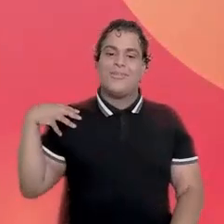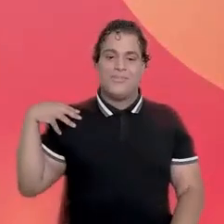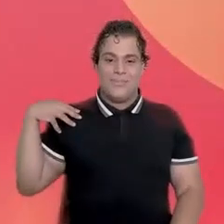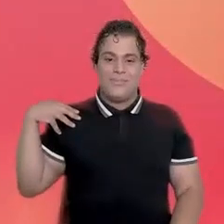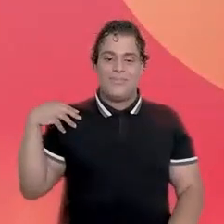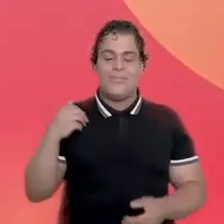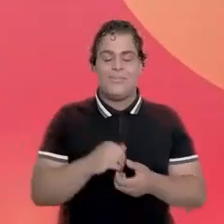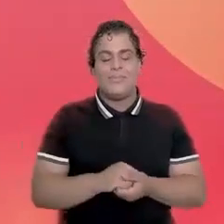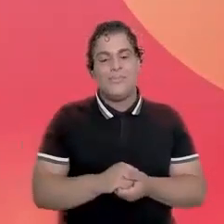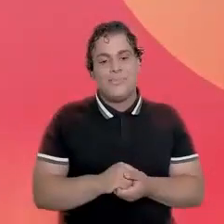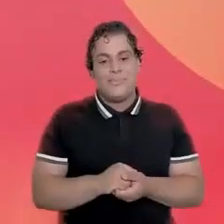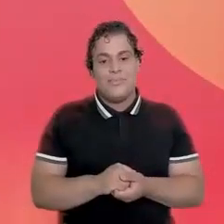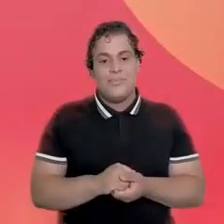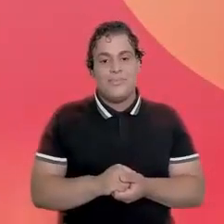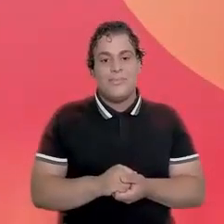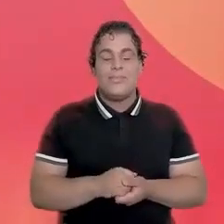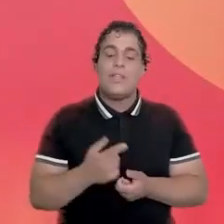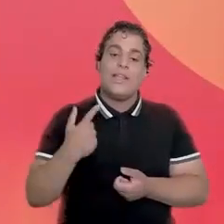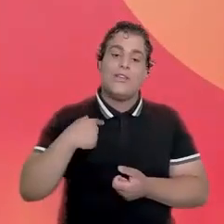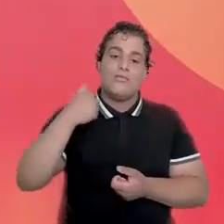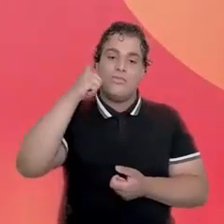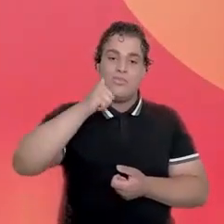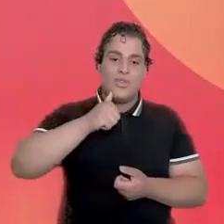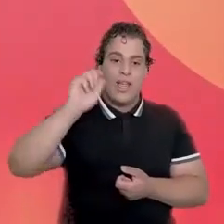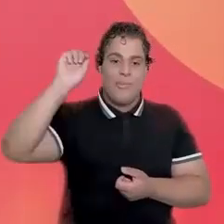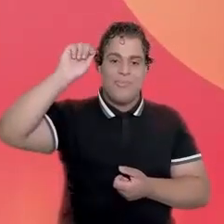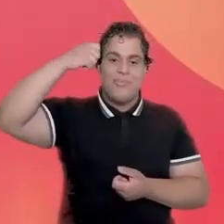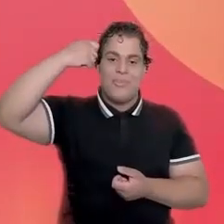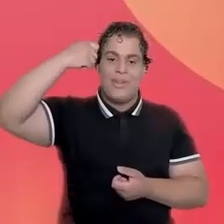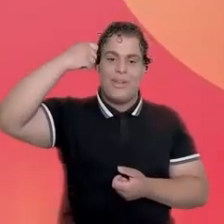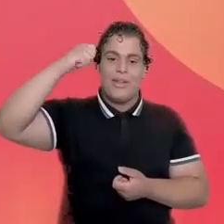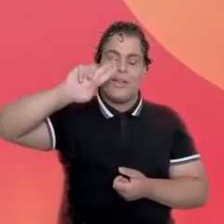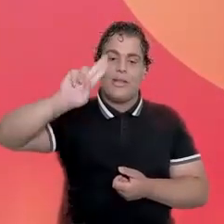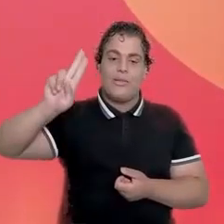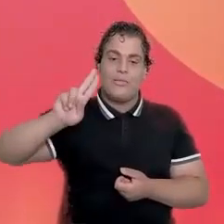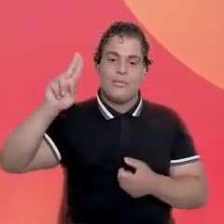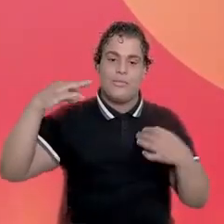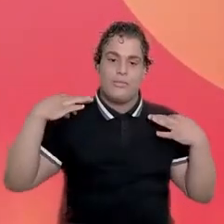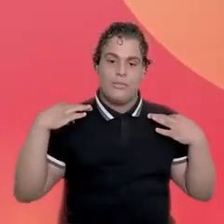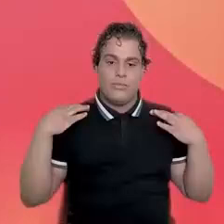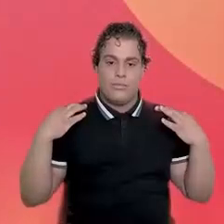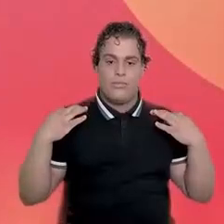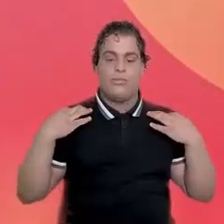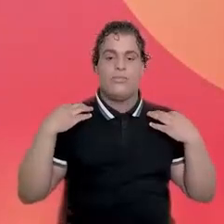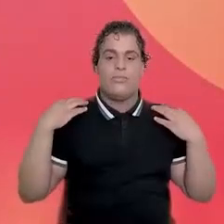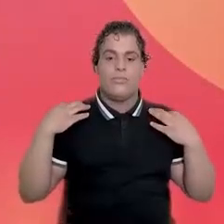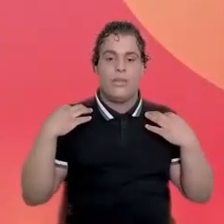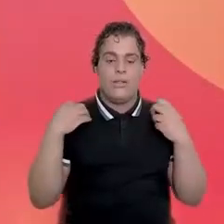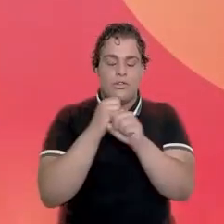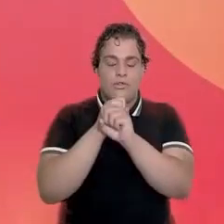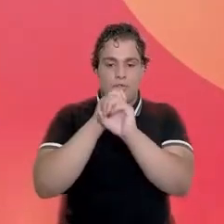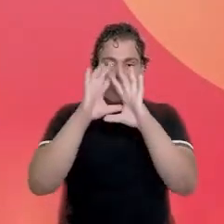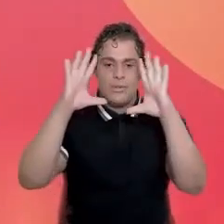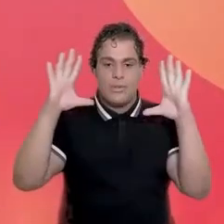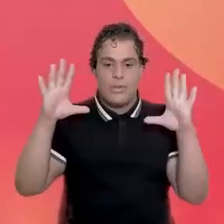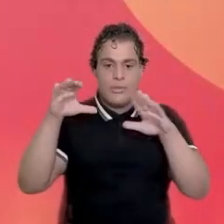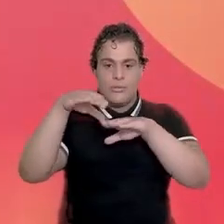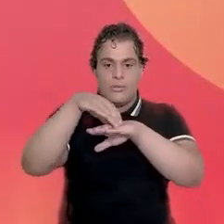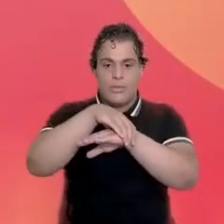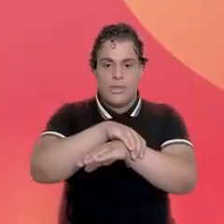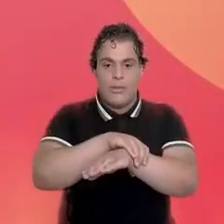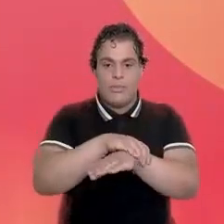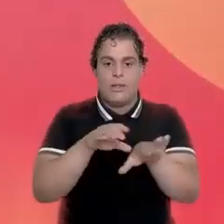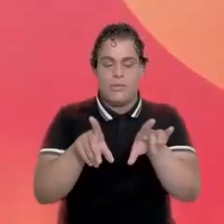conversa, eventualmente, os palestrantes leem trechos de livros. Ao final da roda de conversa, a plateia é convidada a